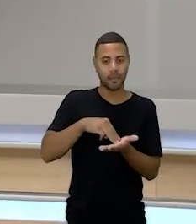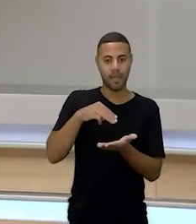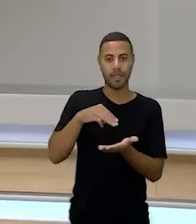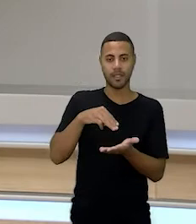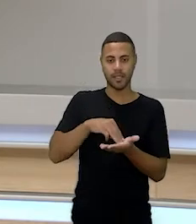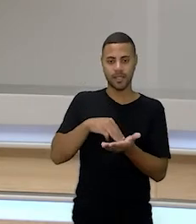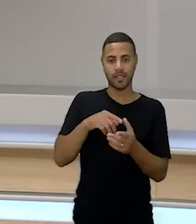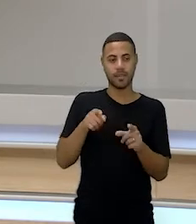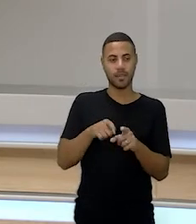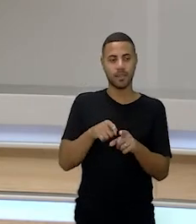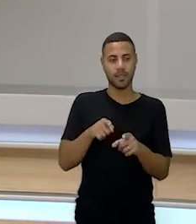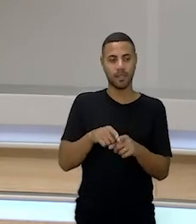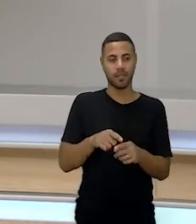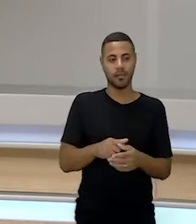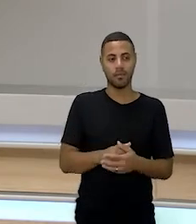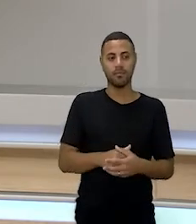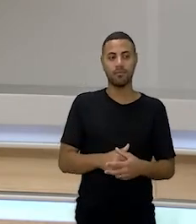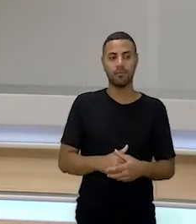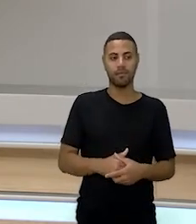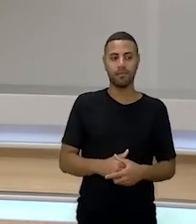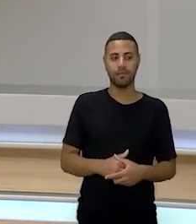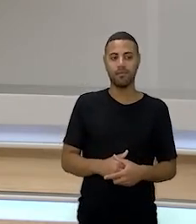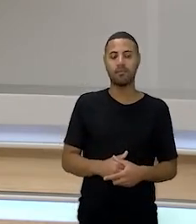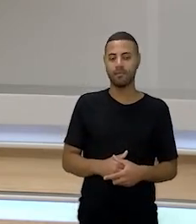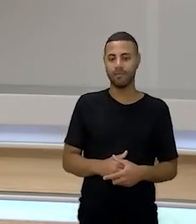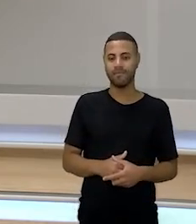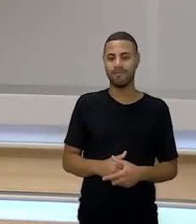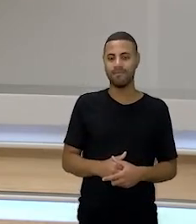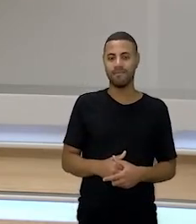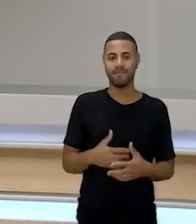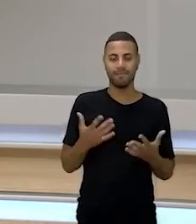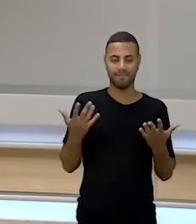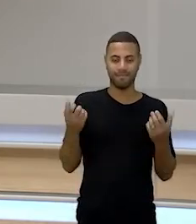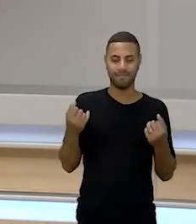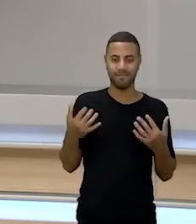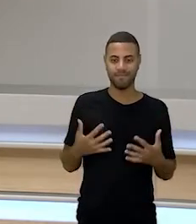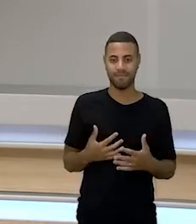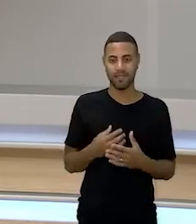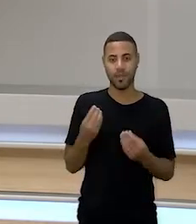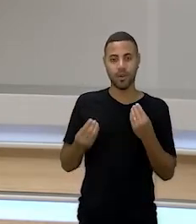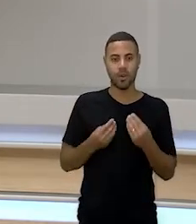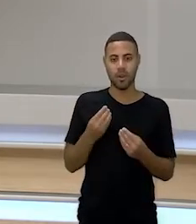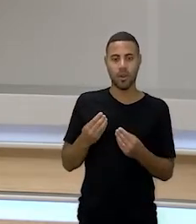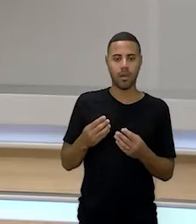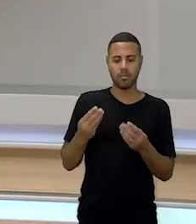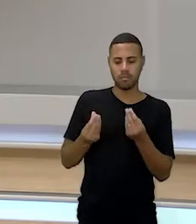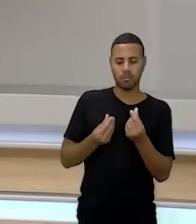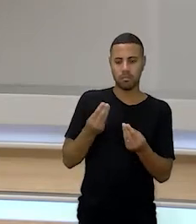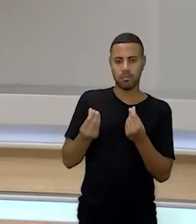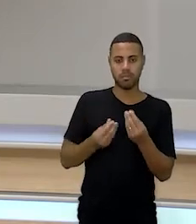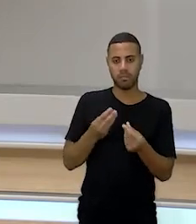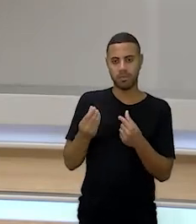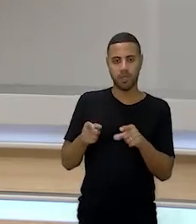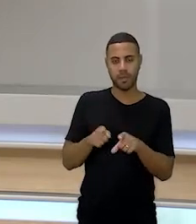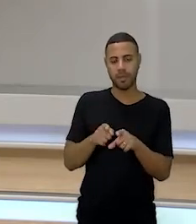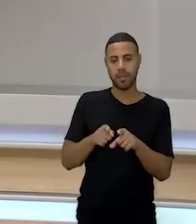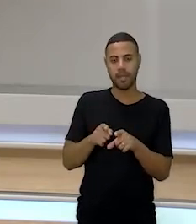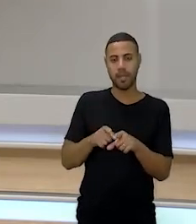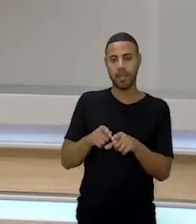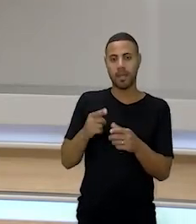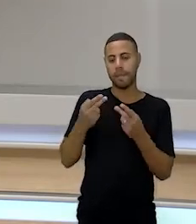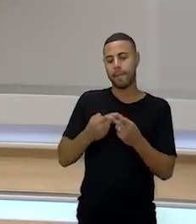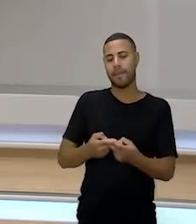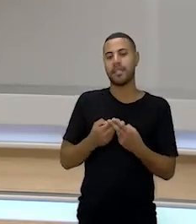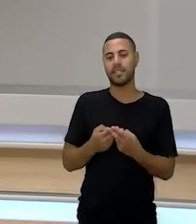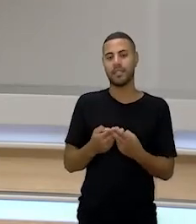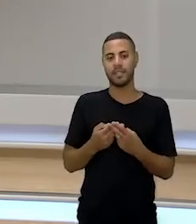tudo que você faz, né? Exatamente. E assim, química por si só, né, já é algo muito delicado. delicado, é algo que exige assim, muita